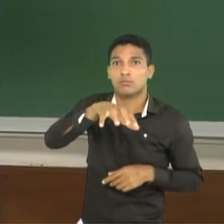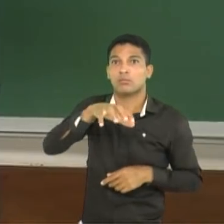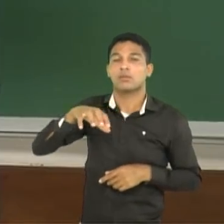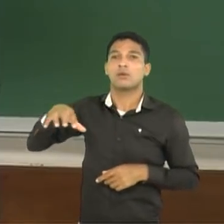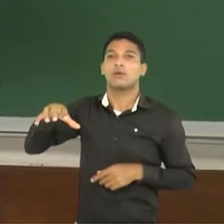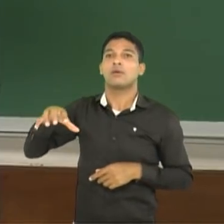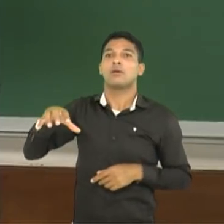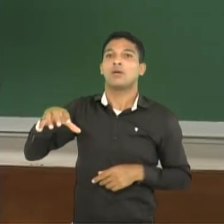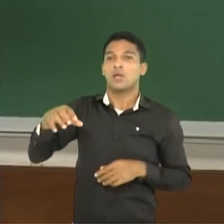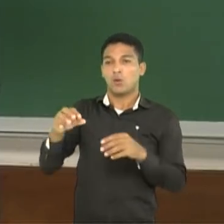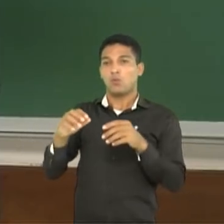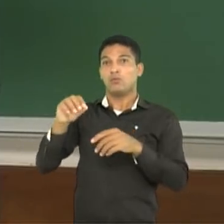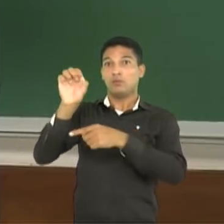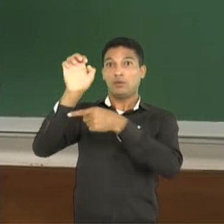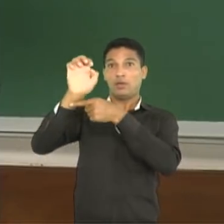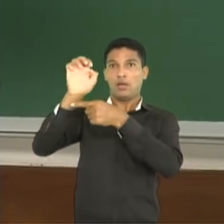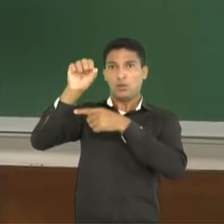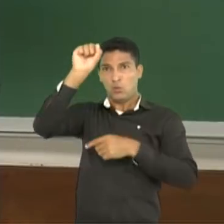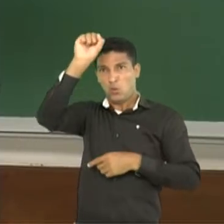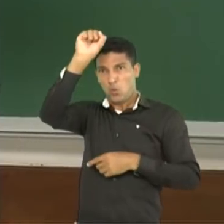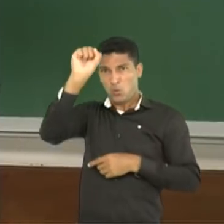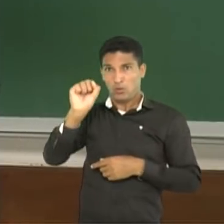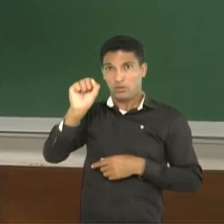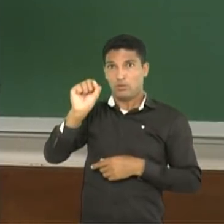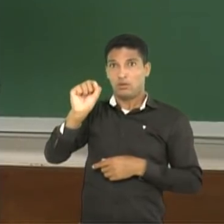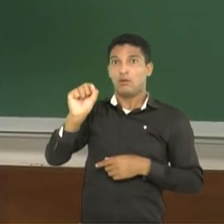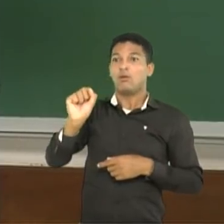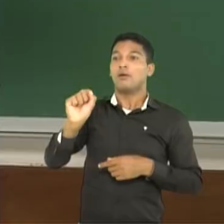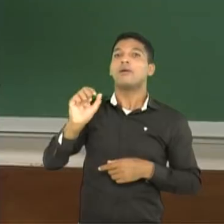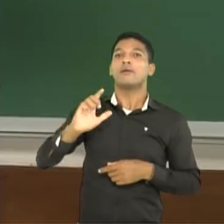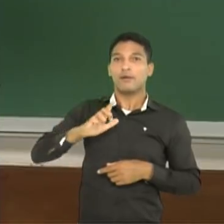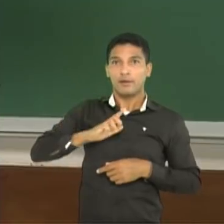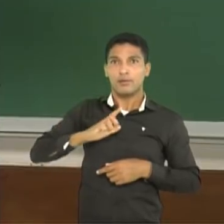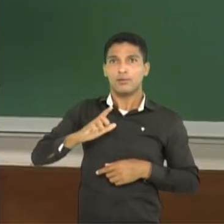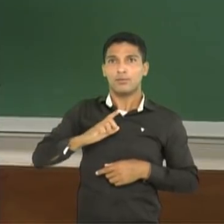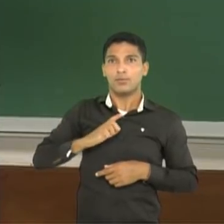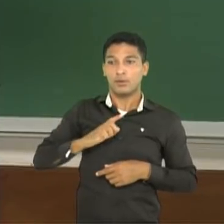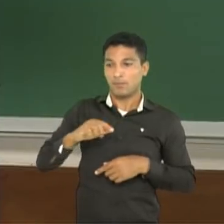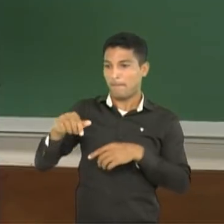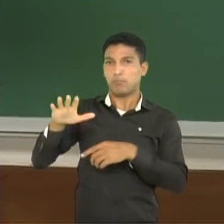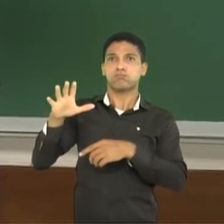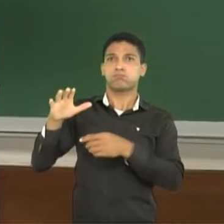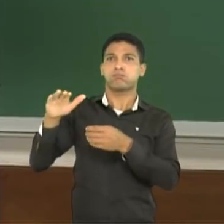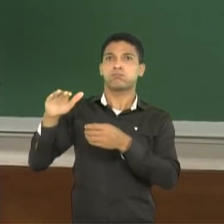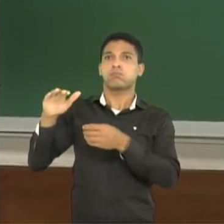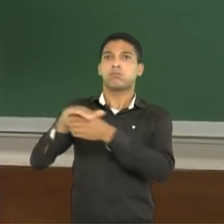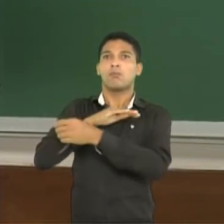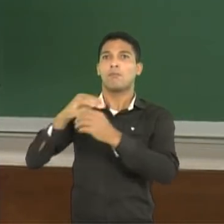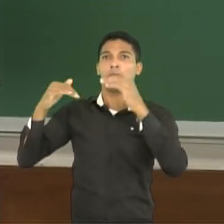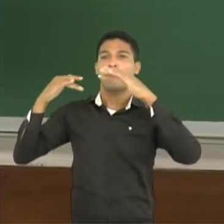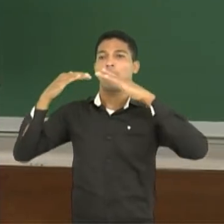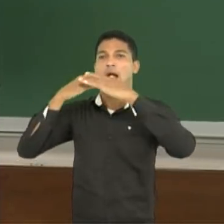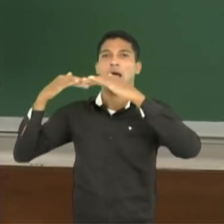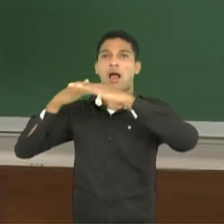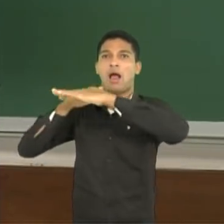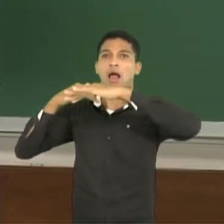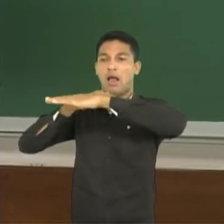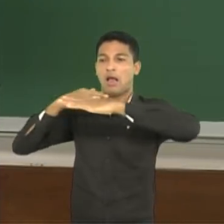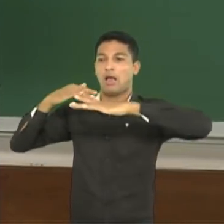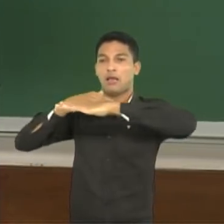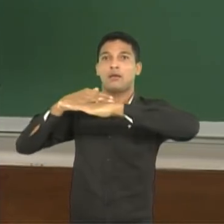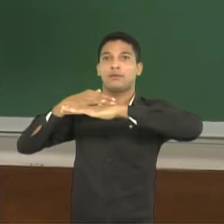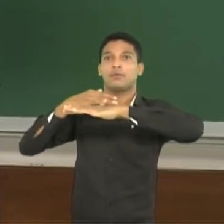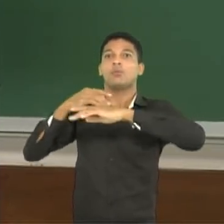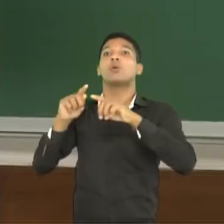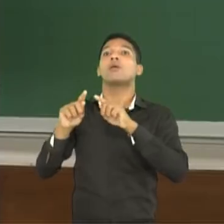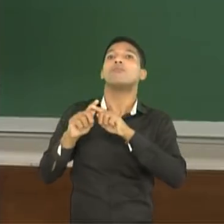a extensão da região ali, de modo mais homogêneo do que em outras regiões do Brasil, se a gente for comparar, certo? E aí